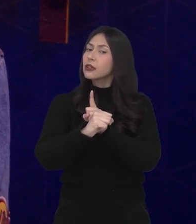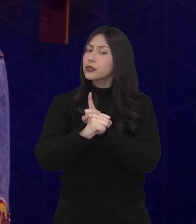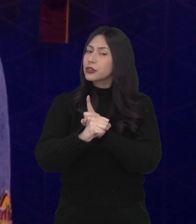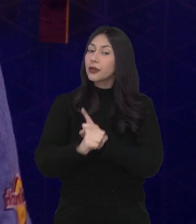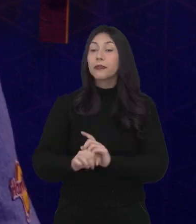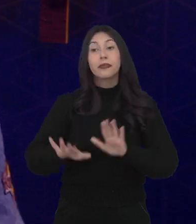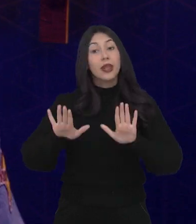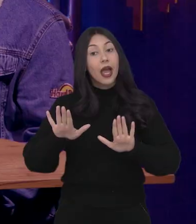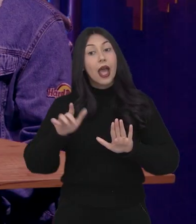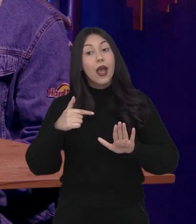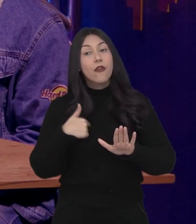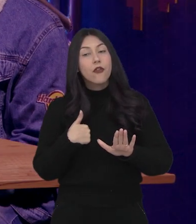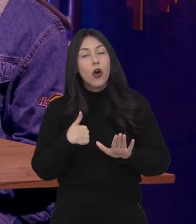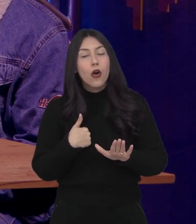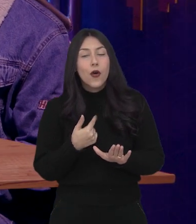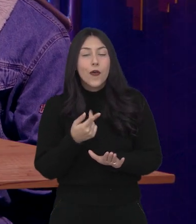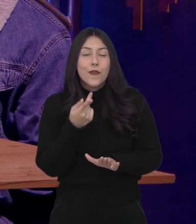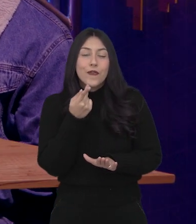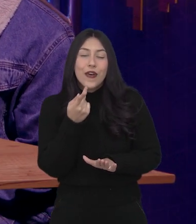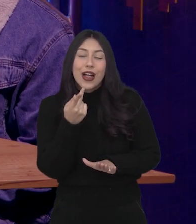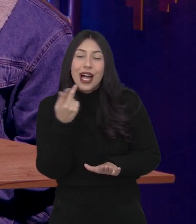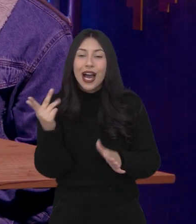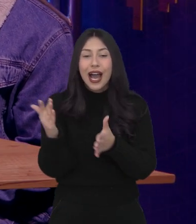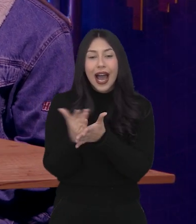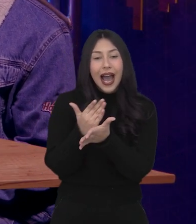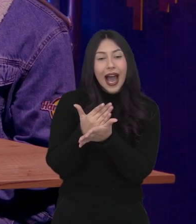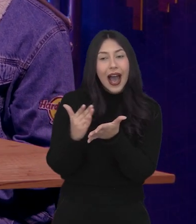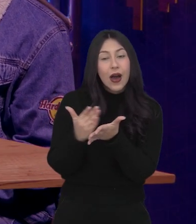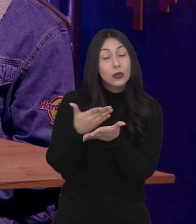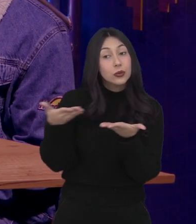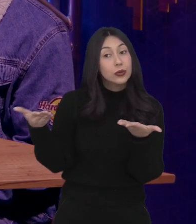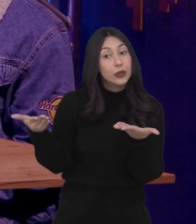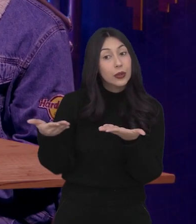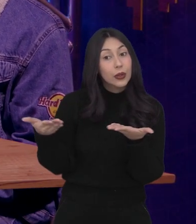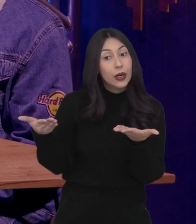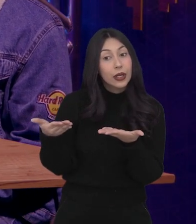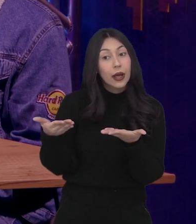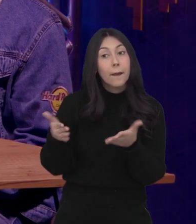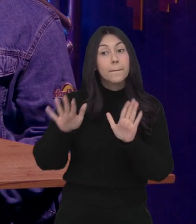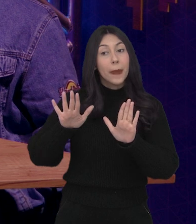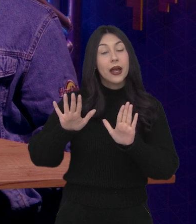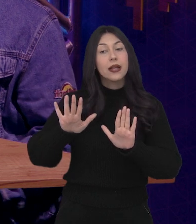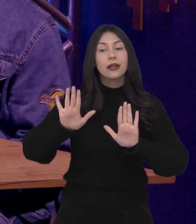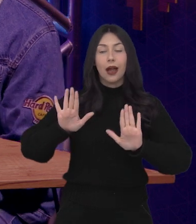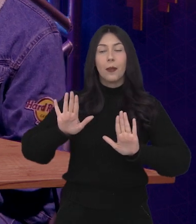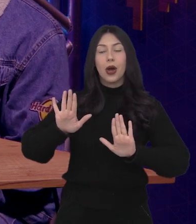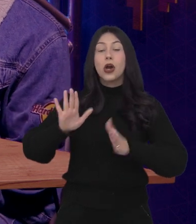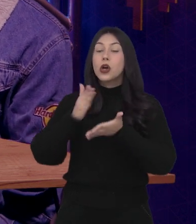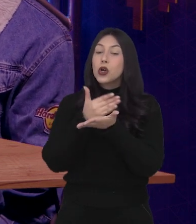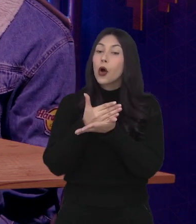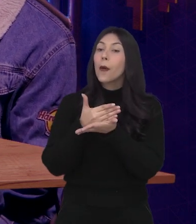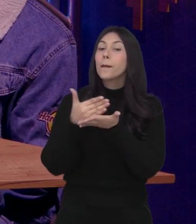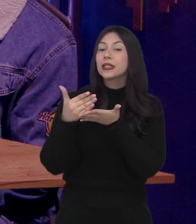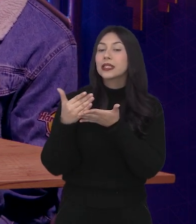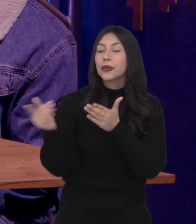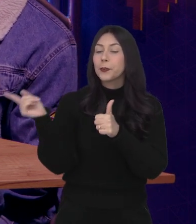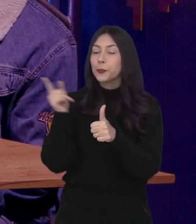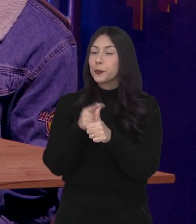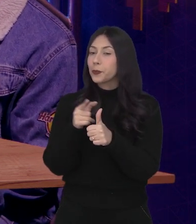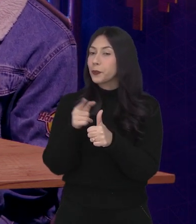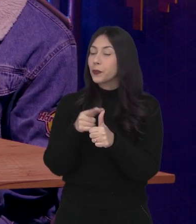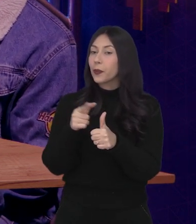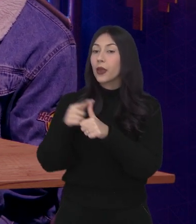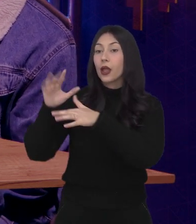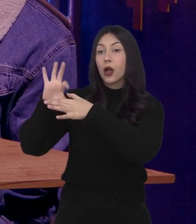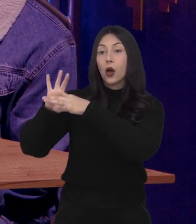falando. Então vou comentar alguns desses momentos aqui agora. Vamos por data, né?